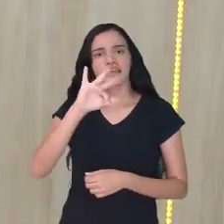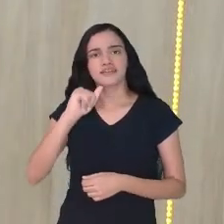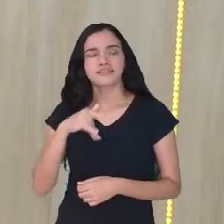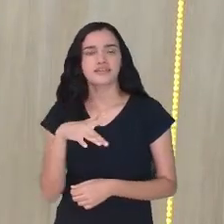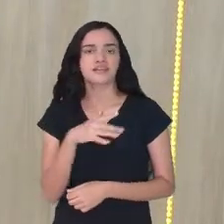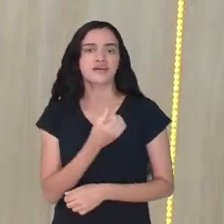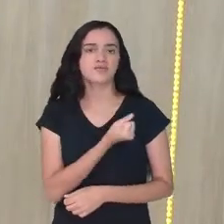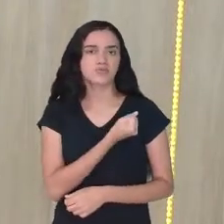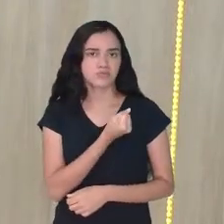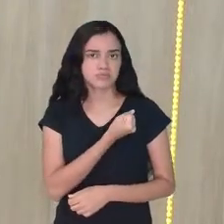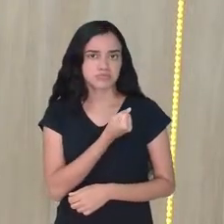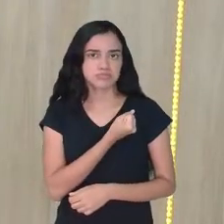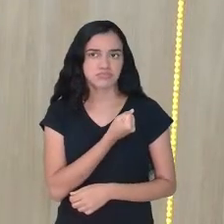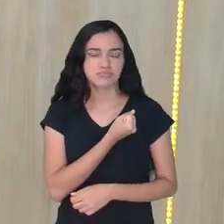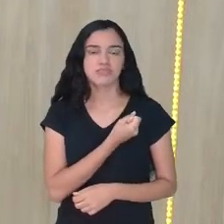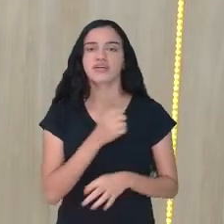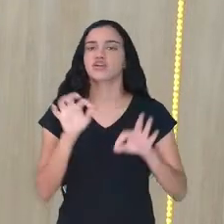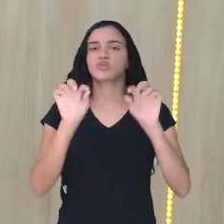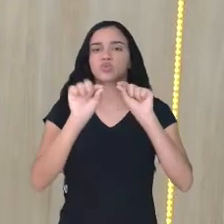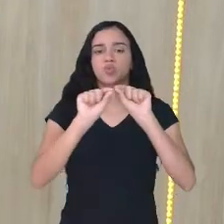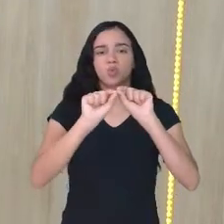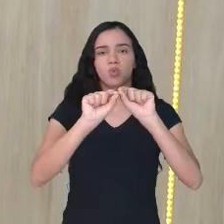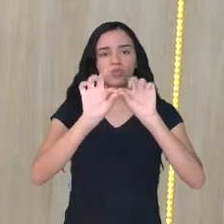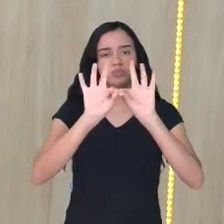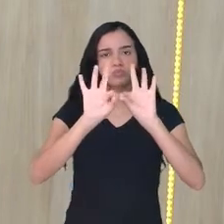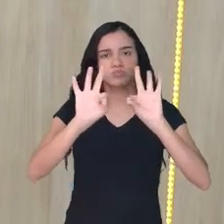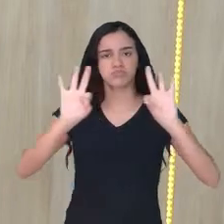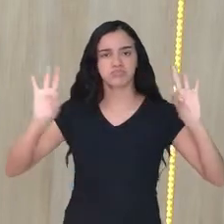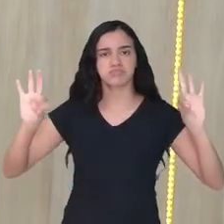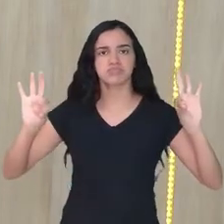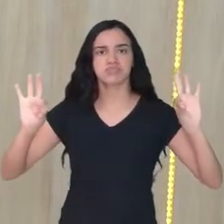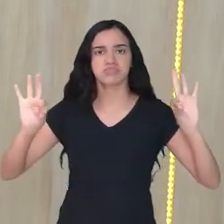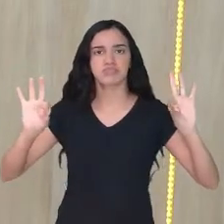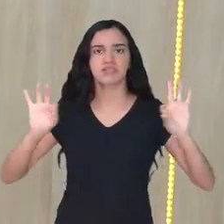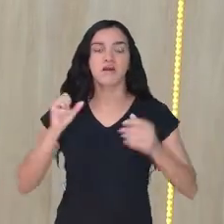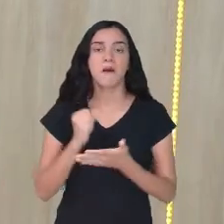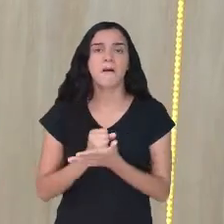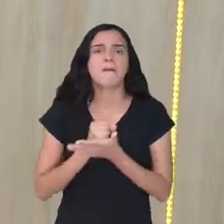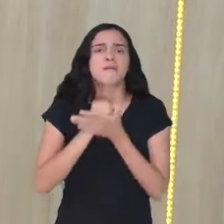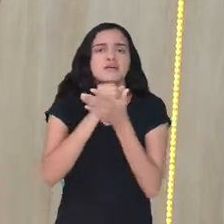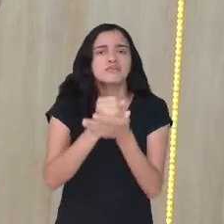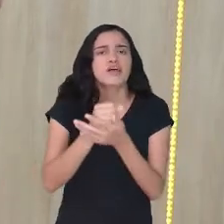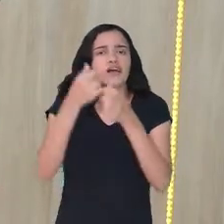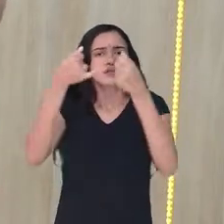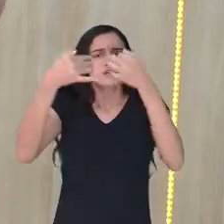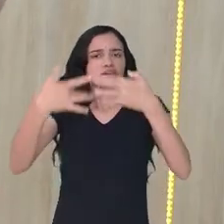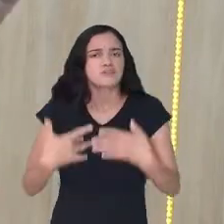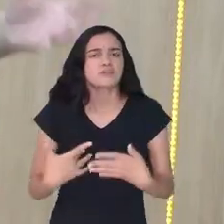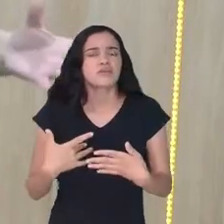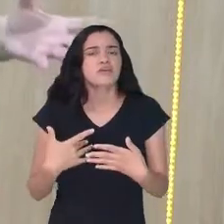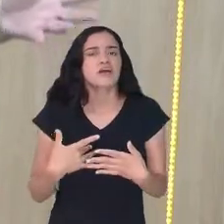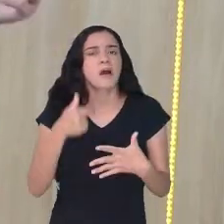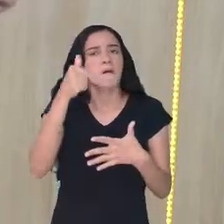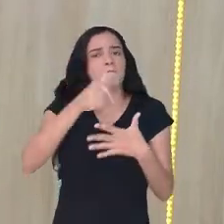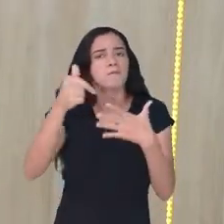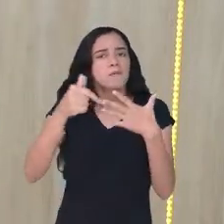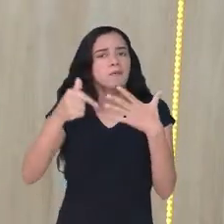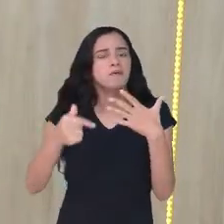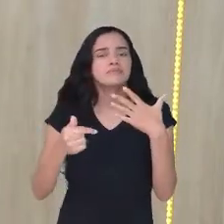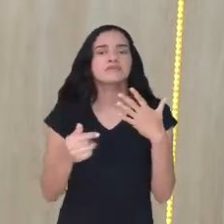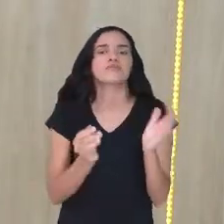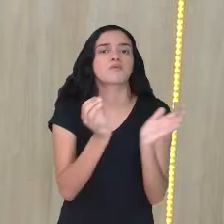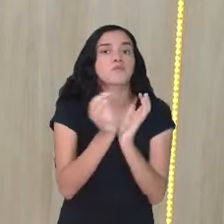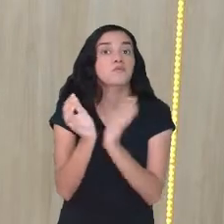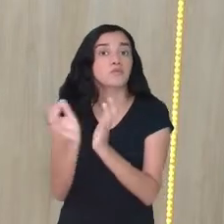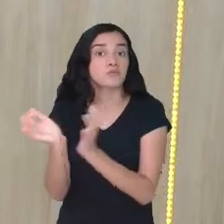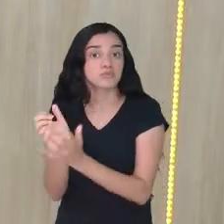numérica. Eu estou usando a reta, gente, para ajudar a gente a falar sobre os diversos conjuntos numéricos,